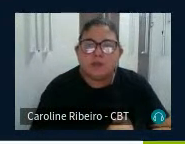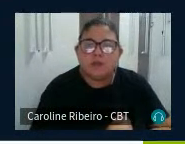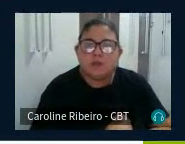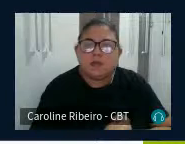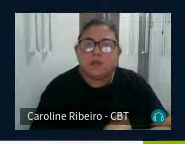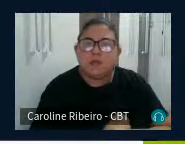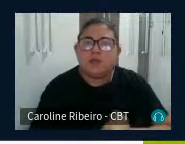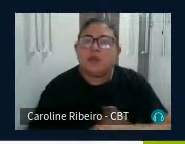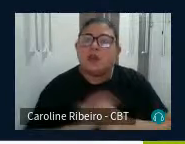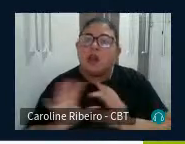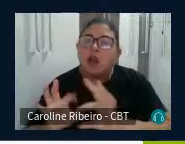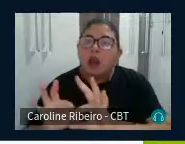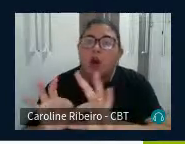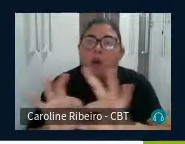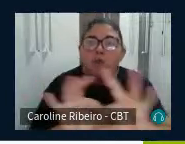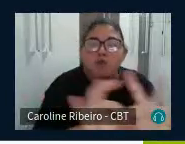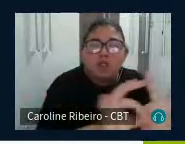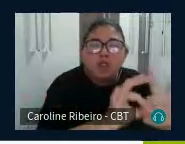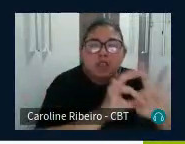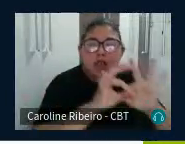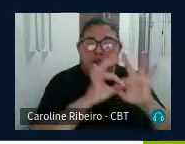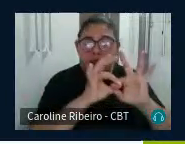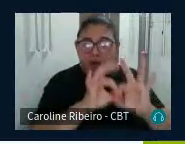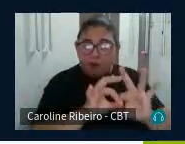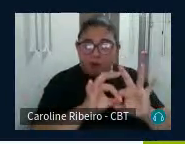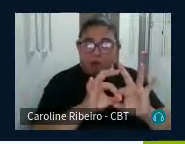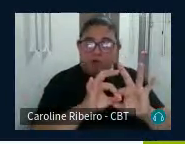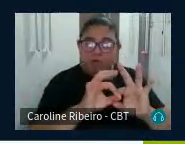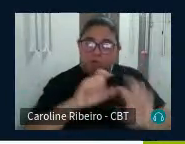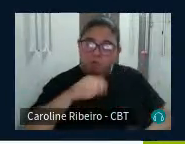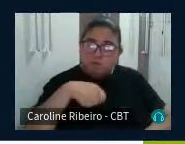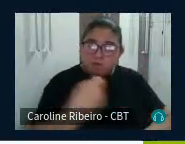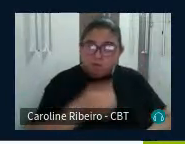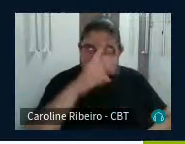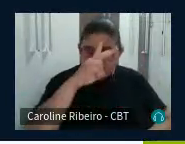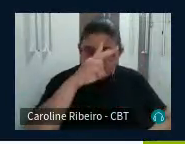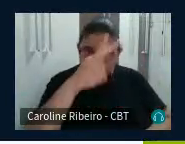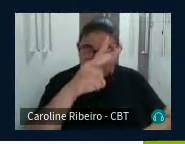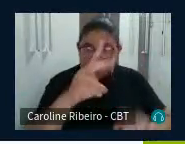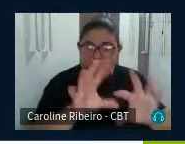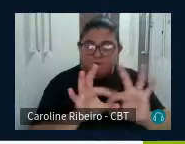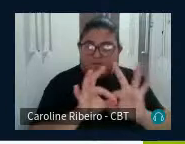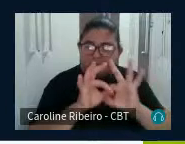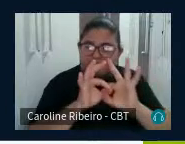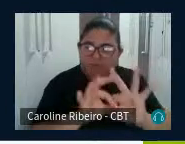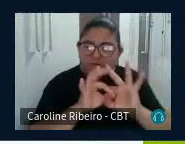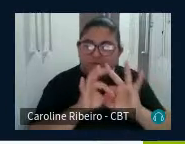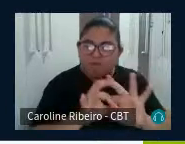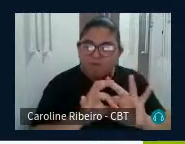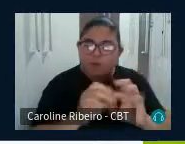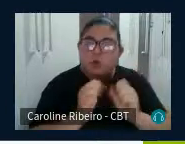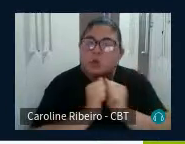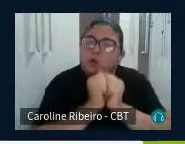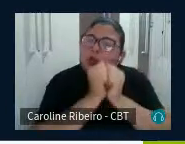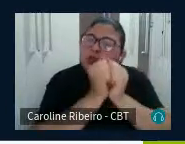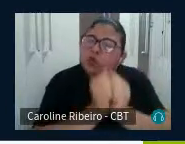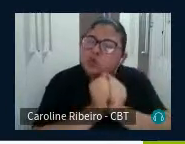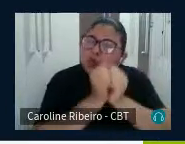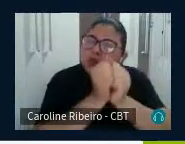E que a união de todos fortalece o trabalho conjunto. Todos nós, juntos,